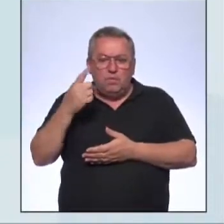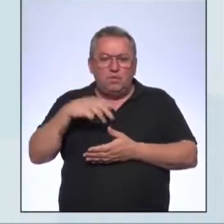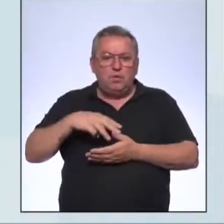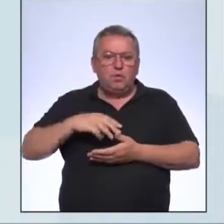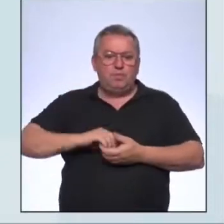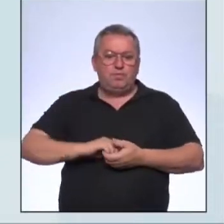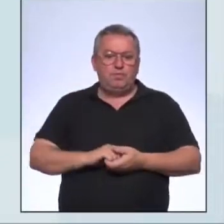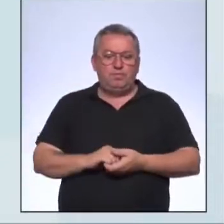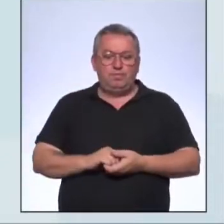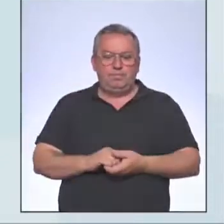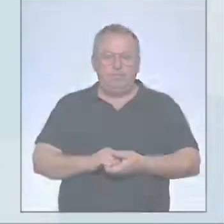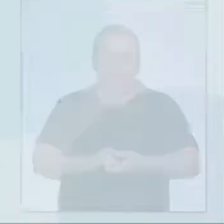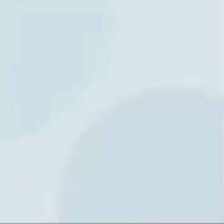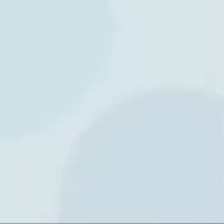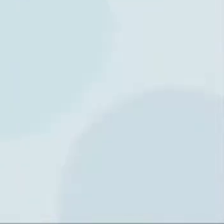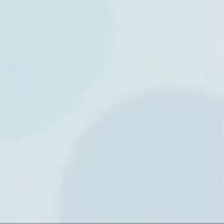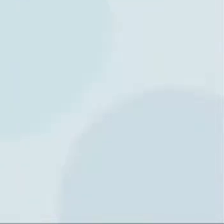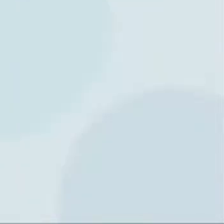minuto, pessoal.